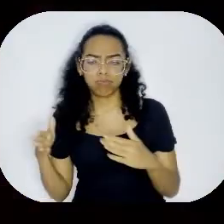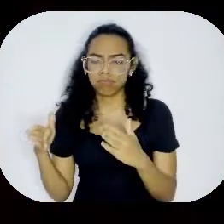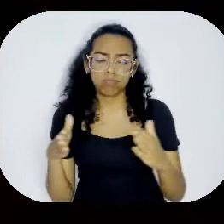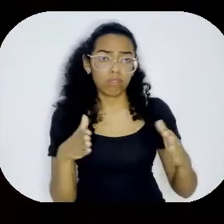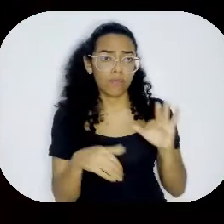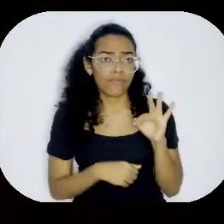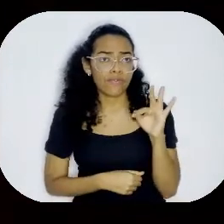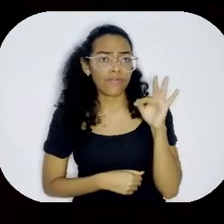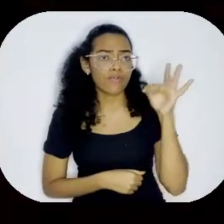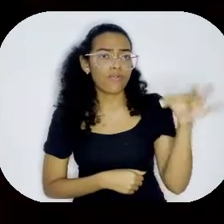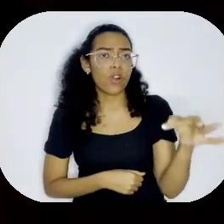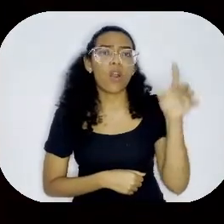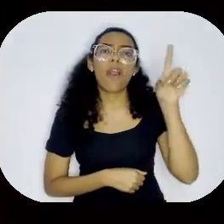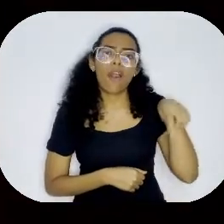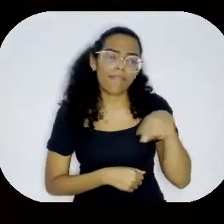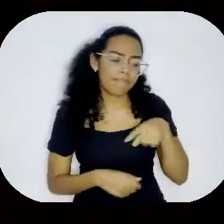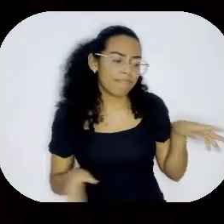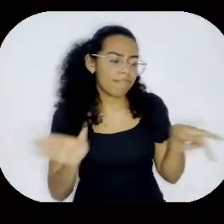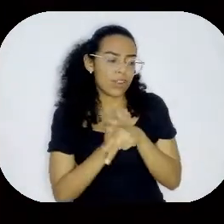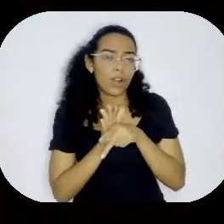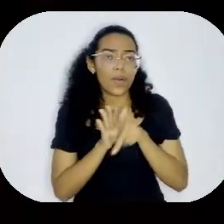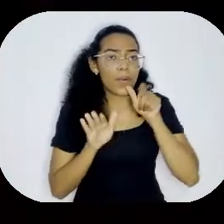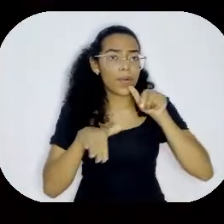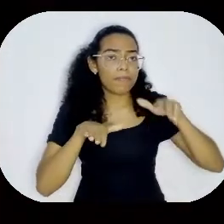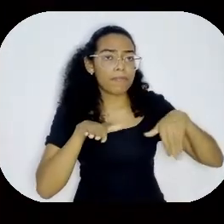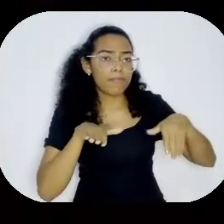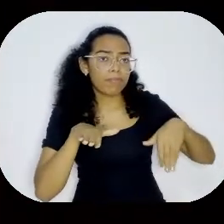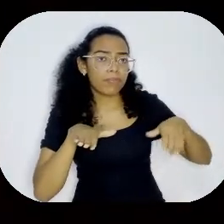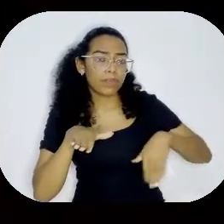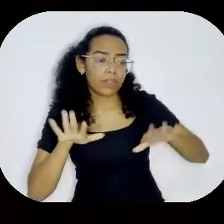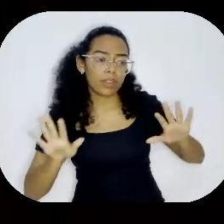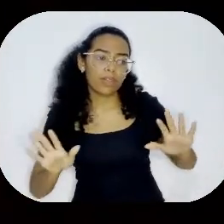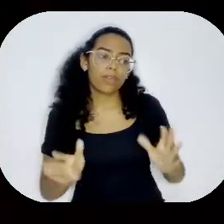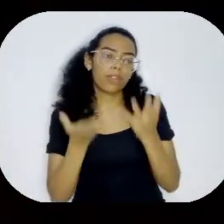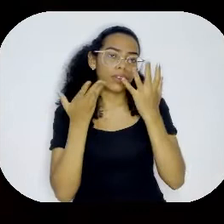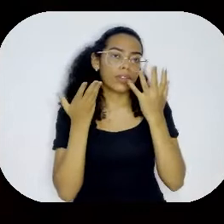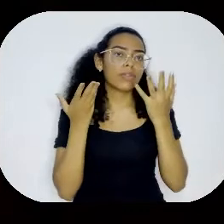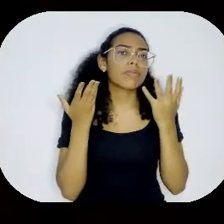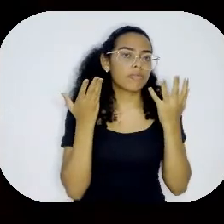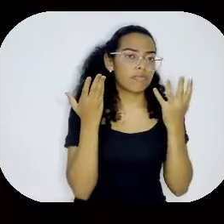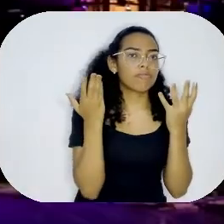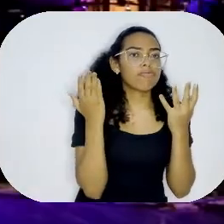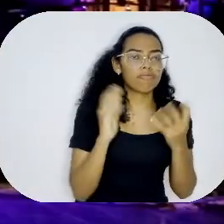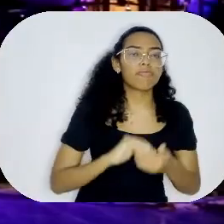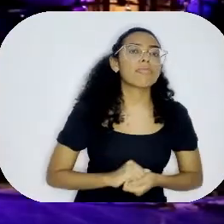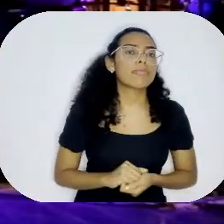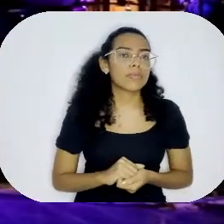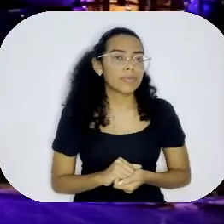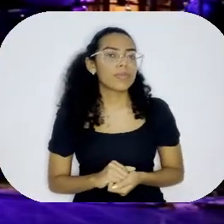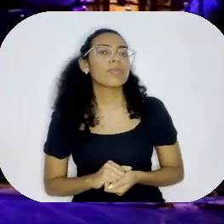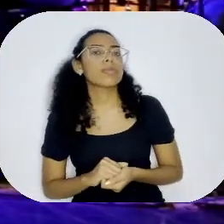algum, um farol sem guiar ninguém, e o futuro ainda é a praia